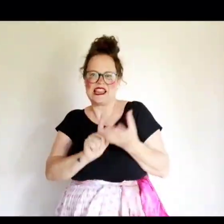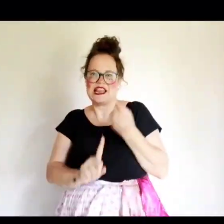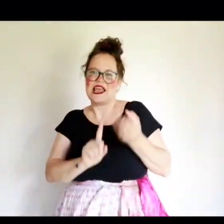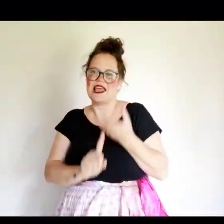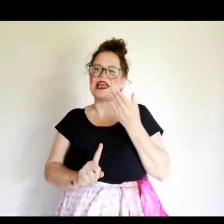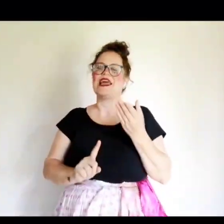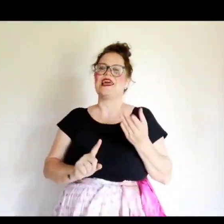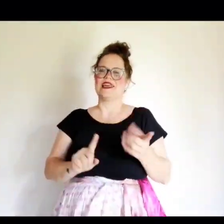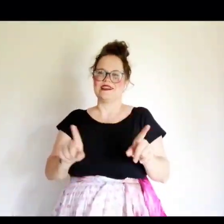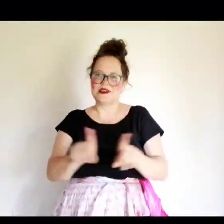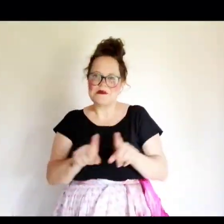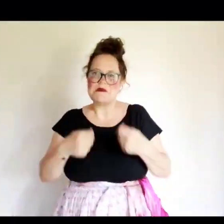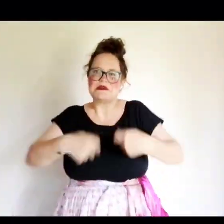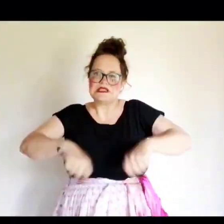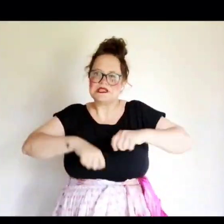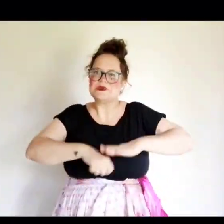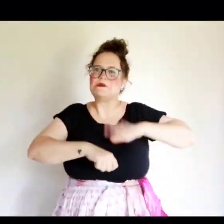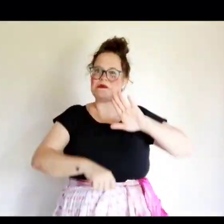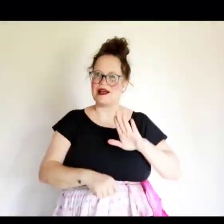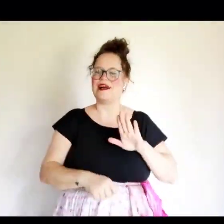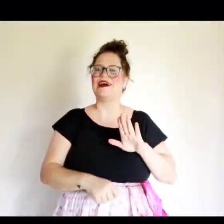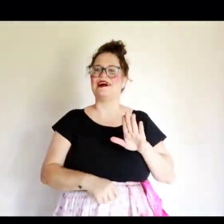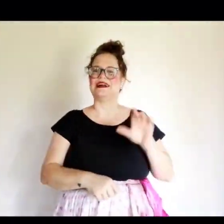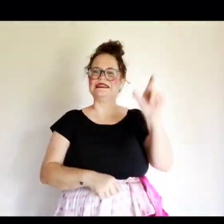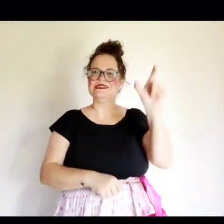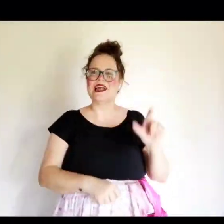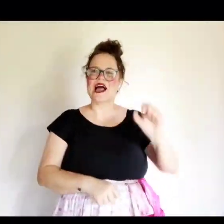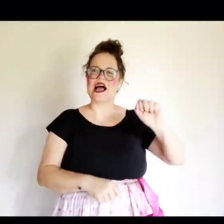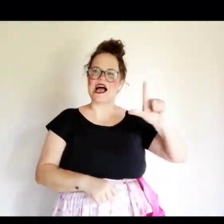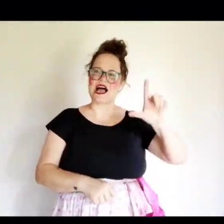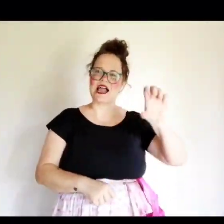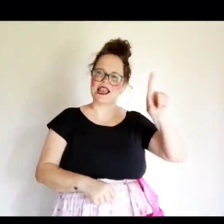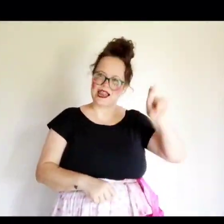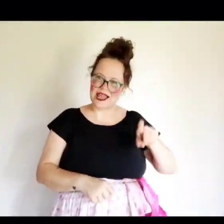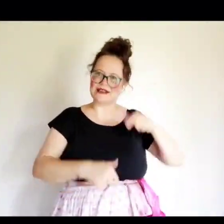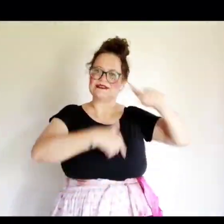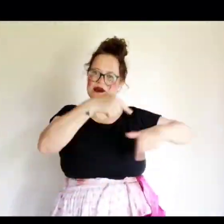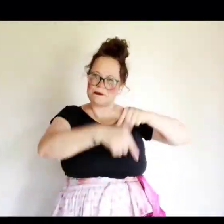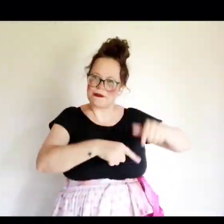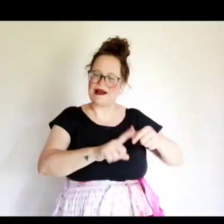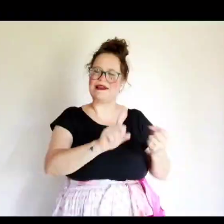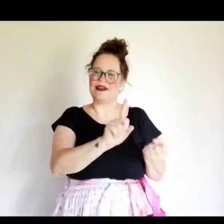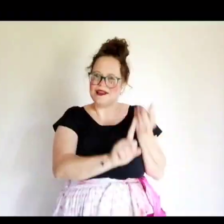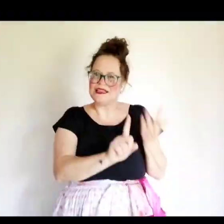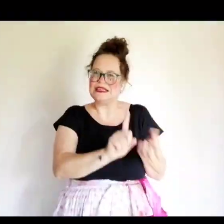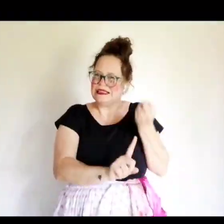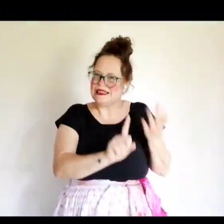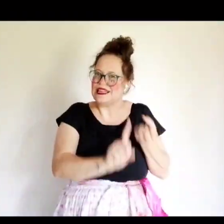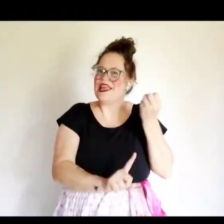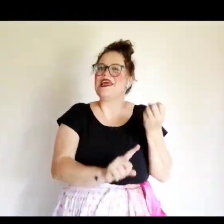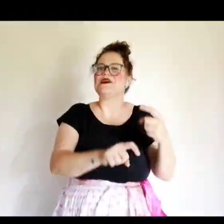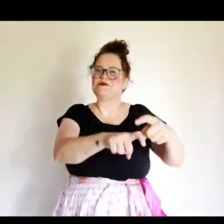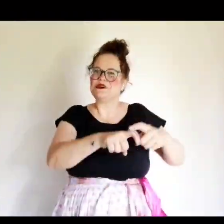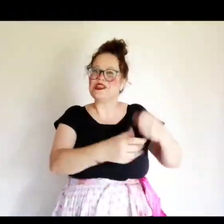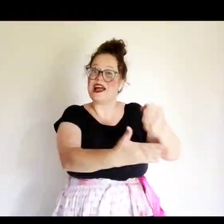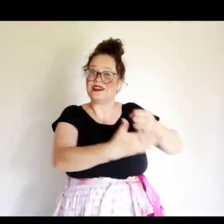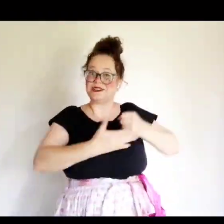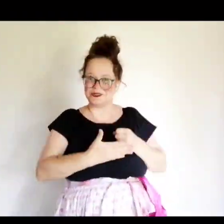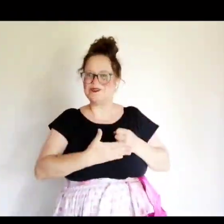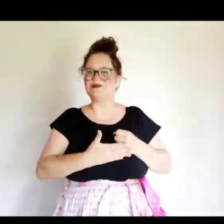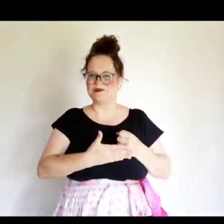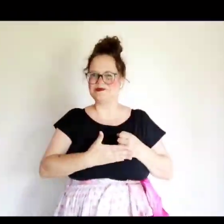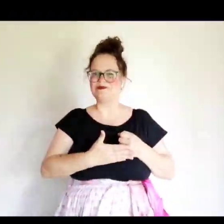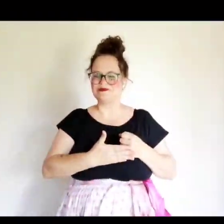ajudou nisso, porque ele é um ator e bonequeiro que trabalha com improviso. Tem tudo a ver,